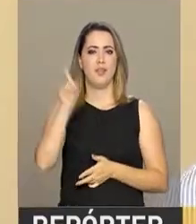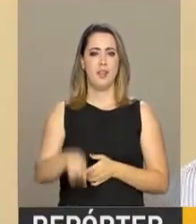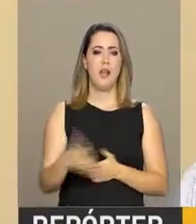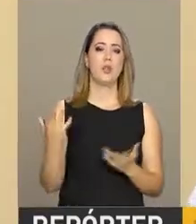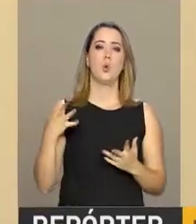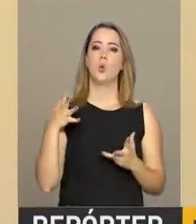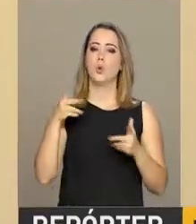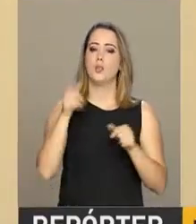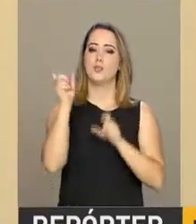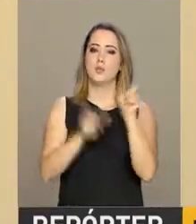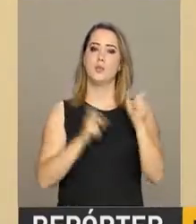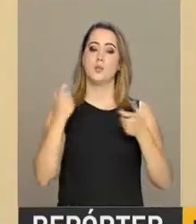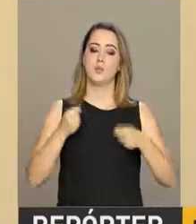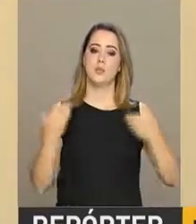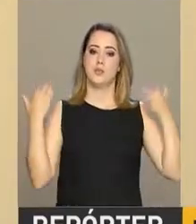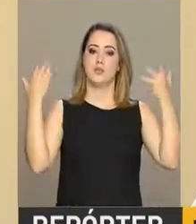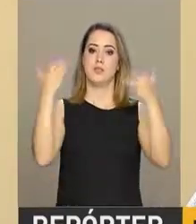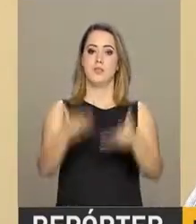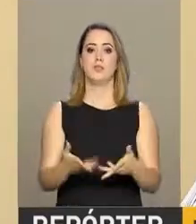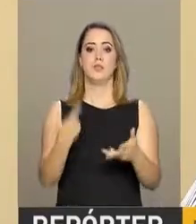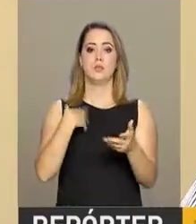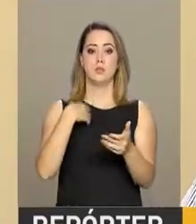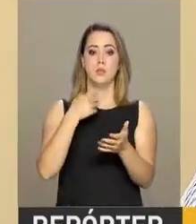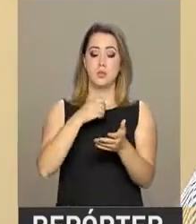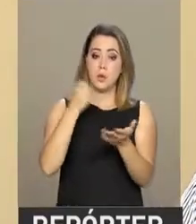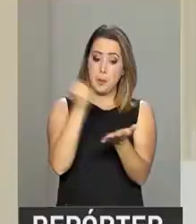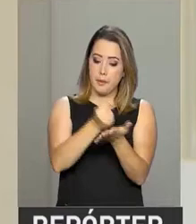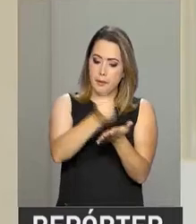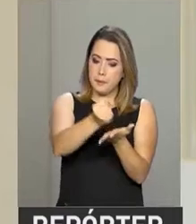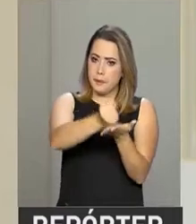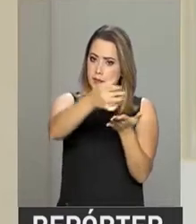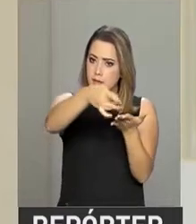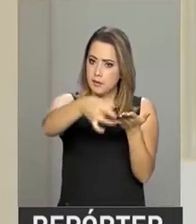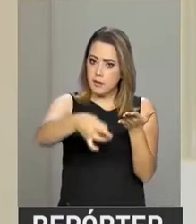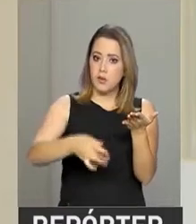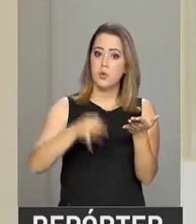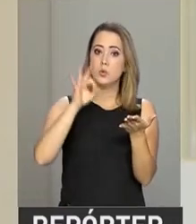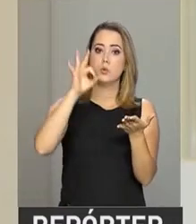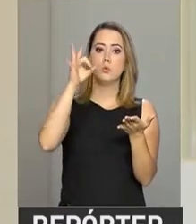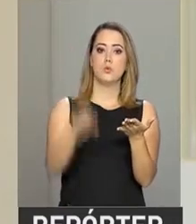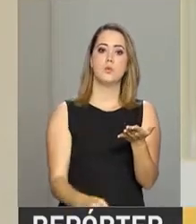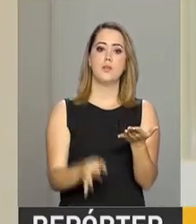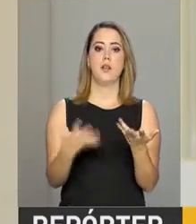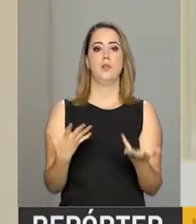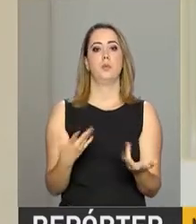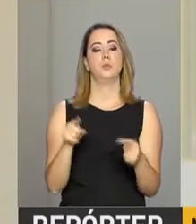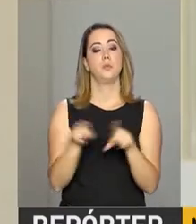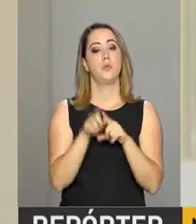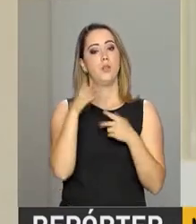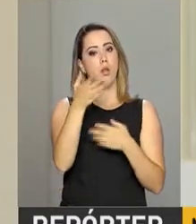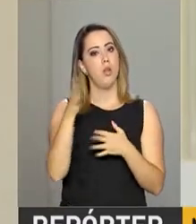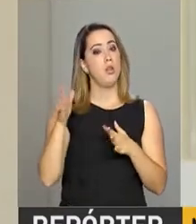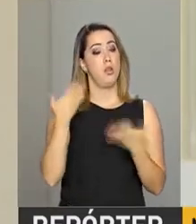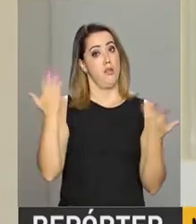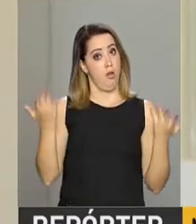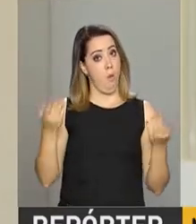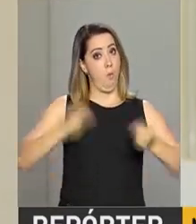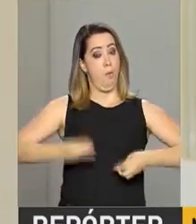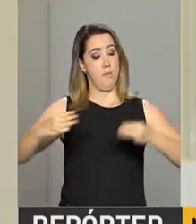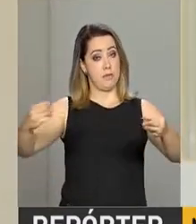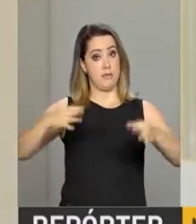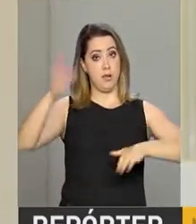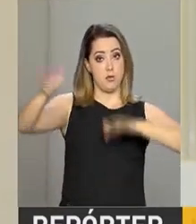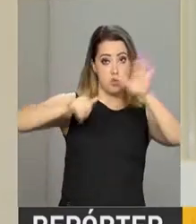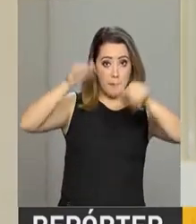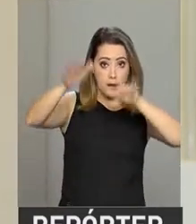que comparecer e renovar o cartão das crianças é importante o ministério da saúde está convocando mais de 47 milhões de